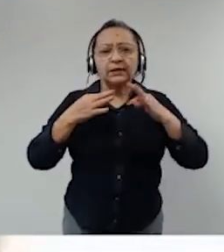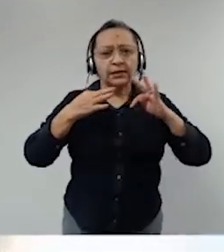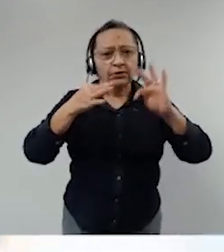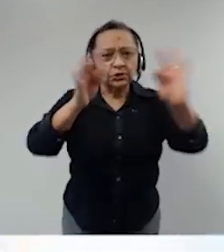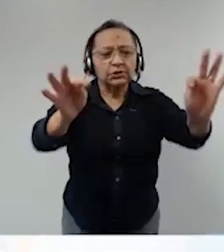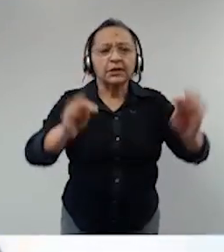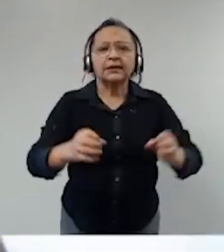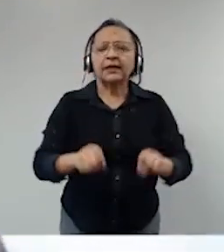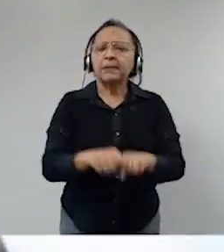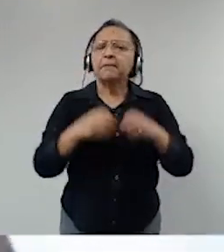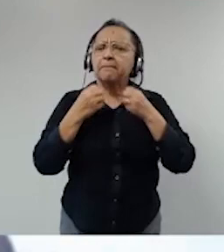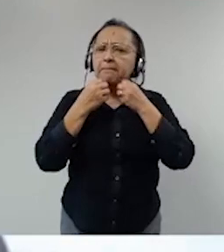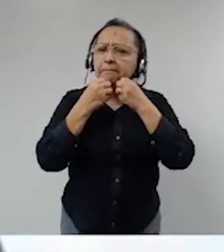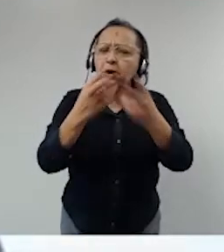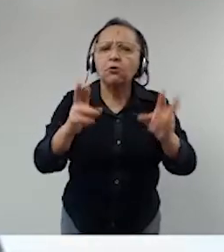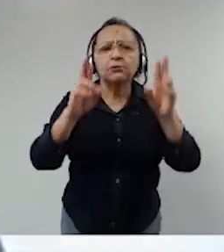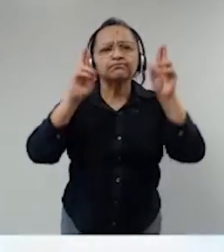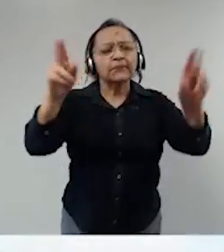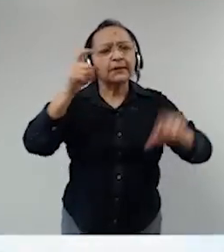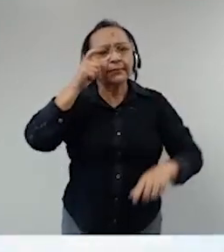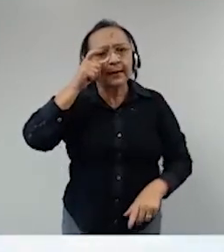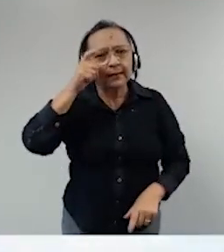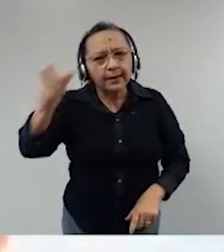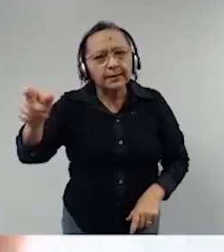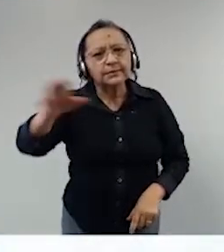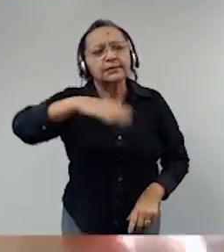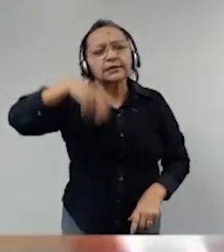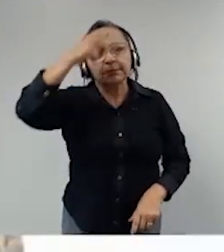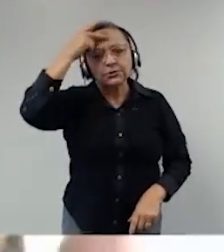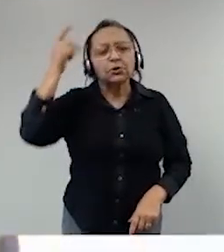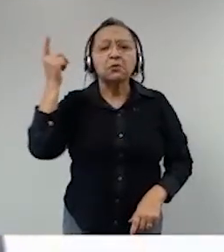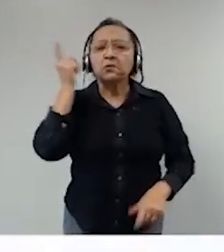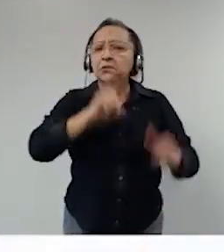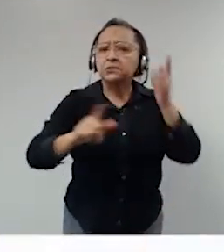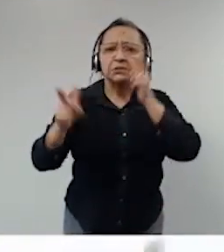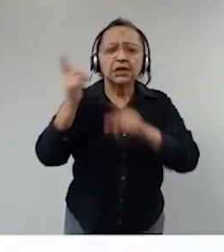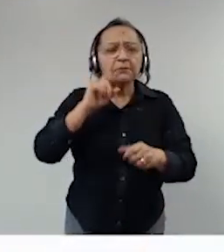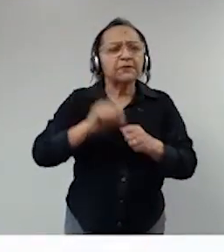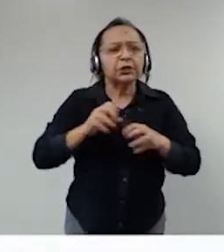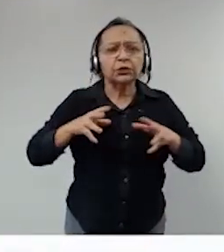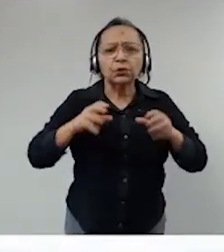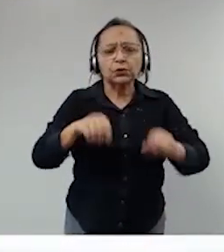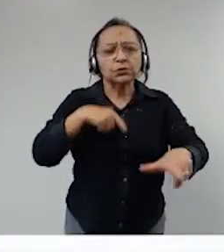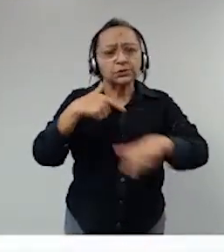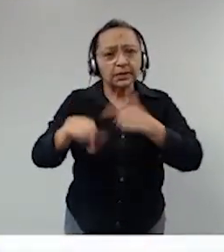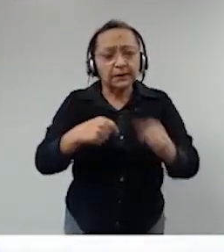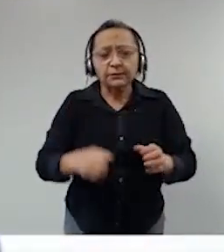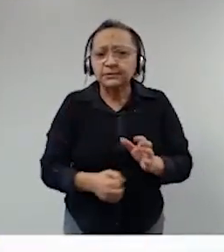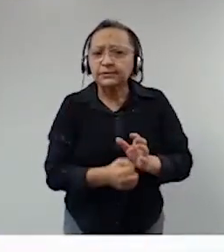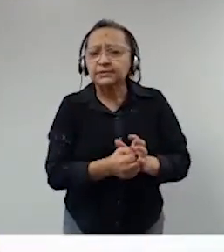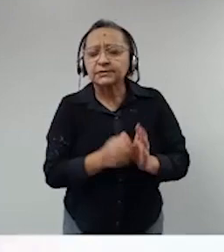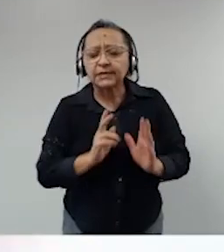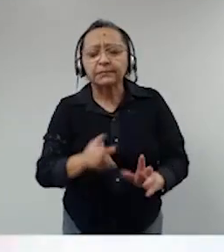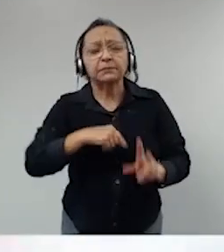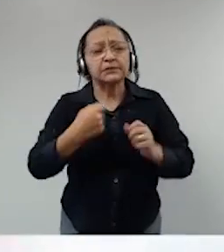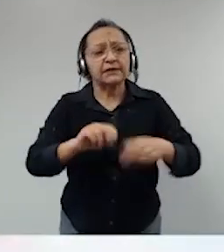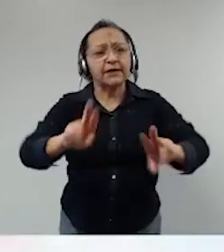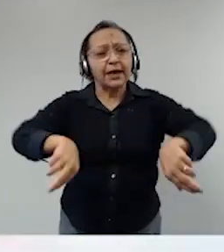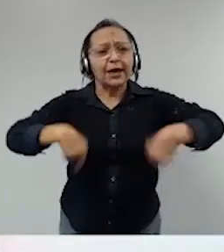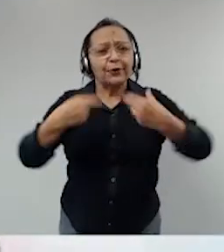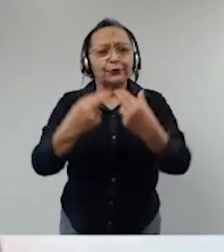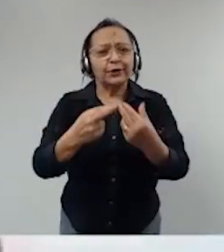boa vontade, e conseguimos efetivamente despachar todas as ações que nós distribuímos da noite para o dia, de forma muito